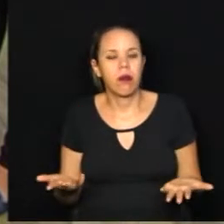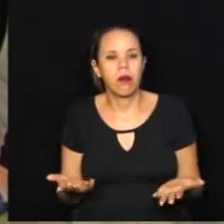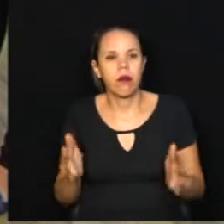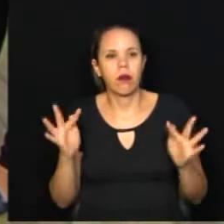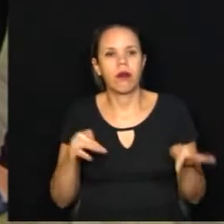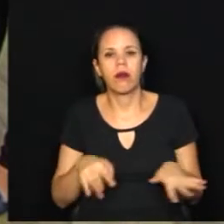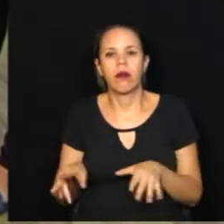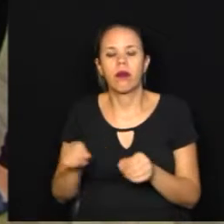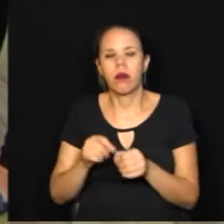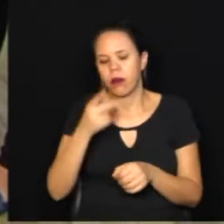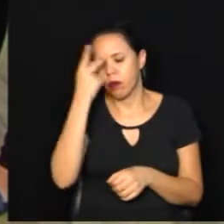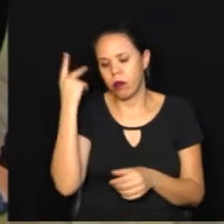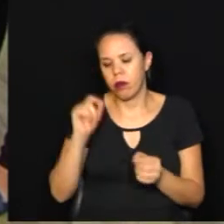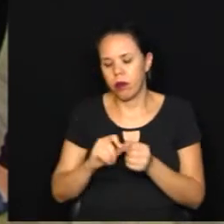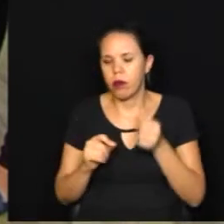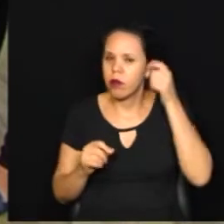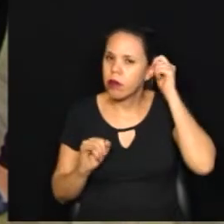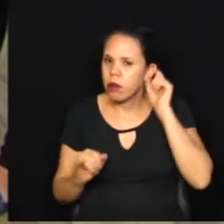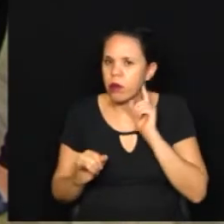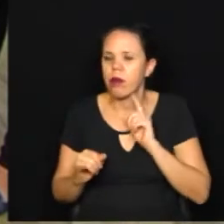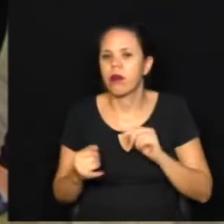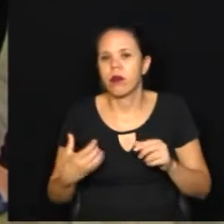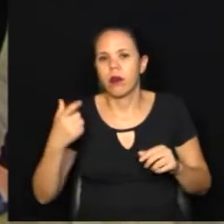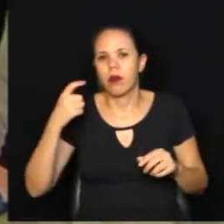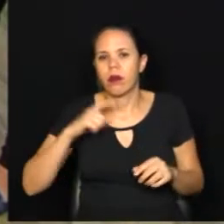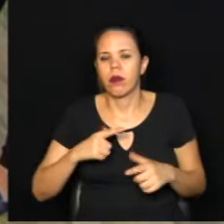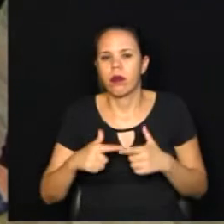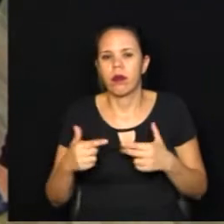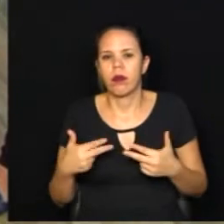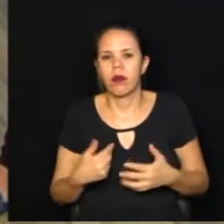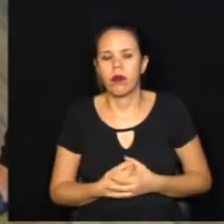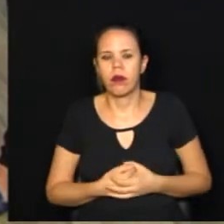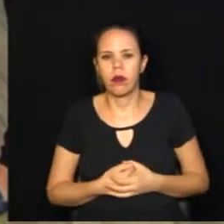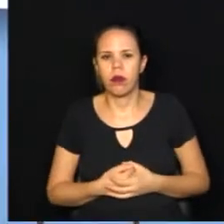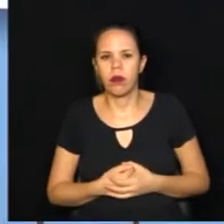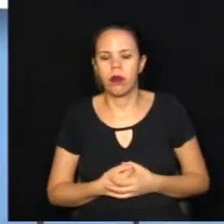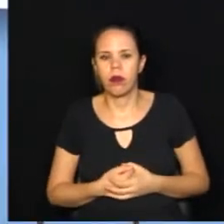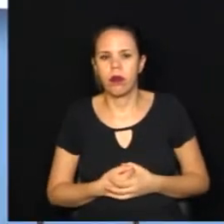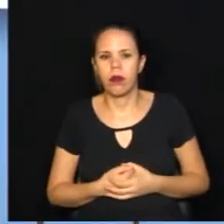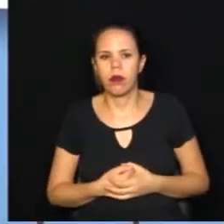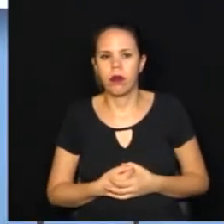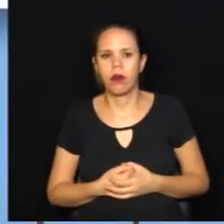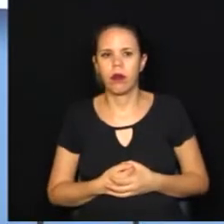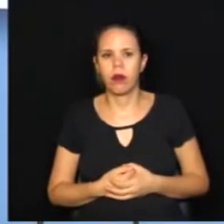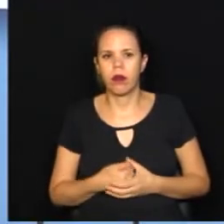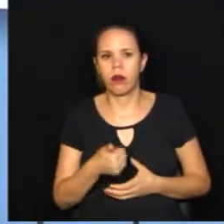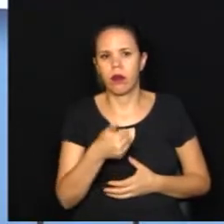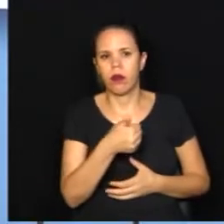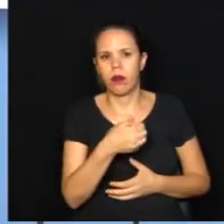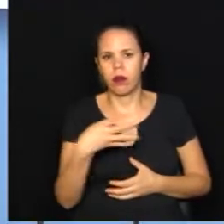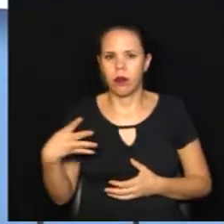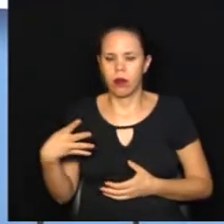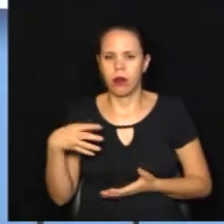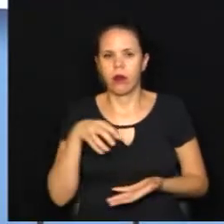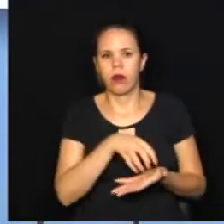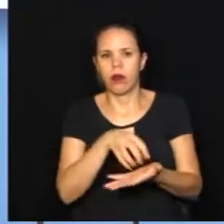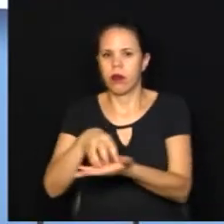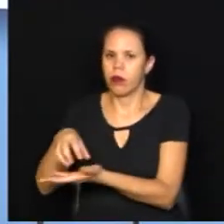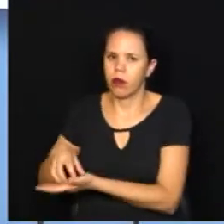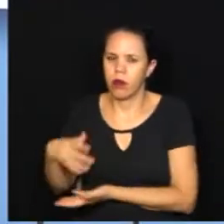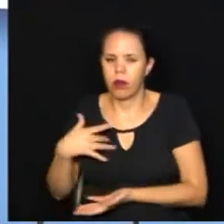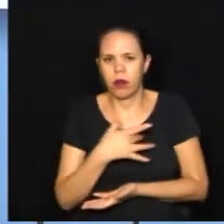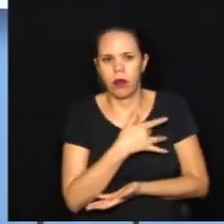vivem em todo o nosso país. Agora, Mirna Abreu, para quem está nos acompanhando, está com algum sintoma gripal, está em dúvida